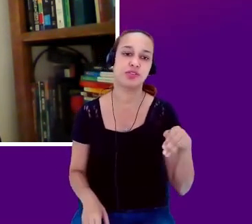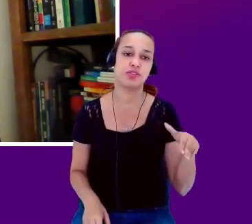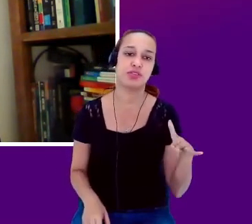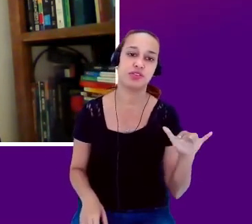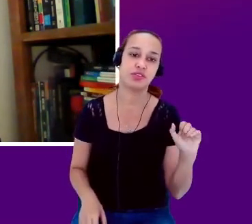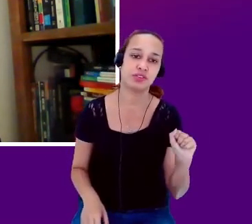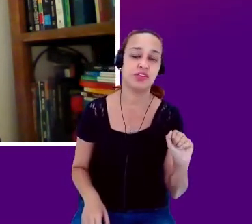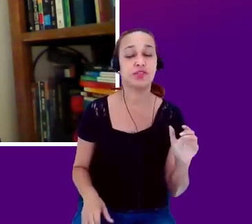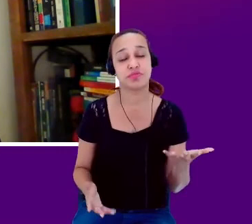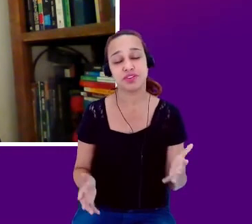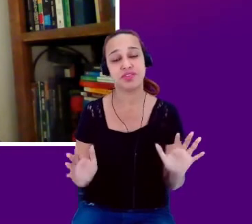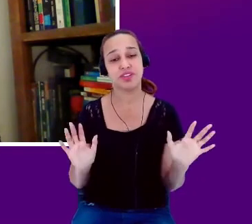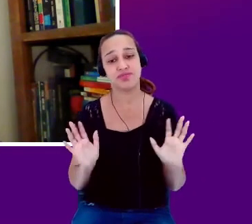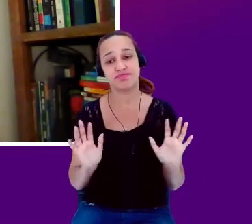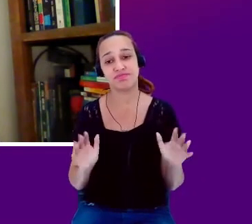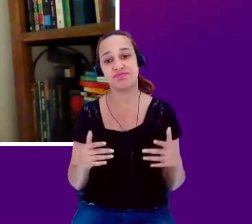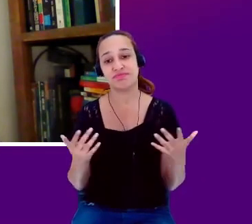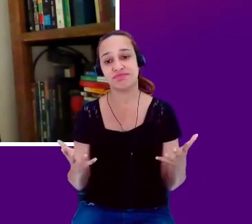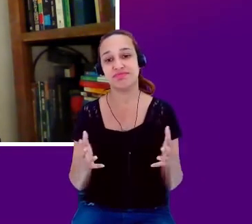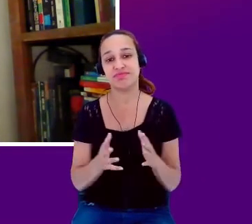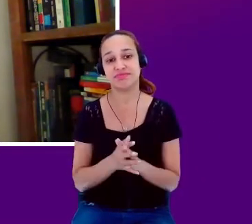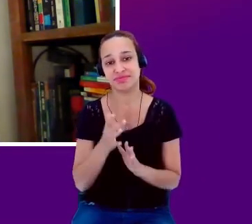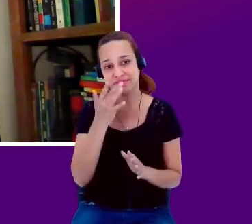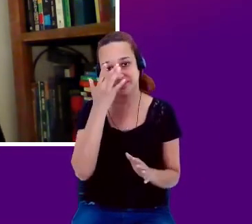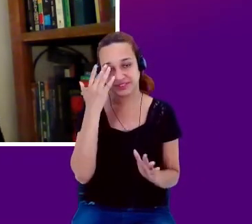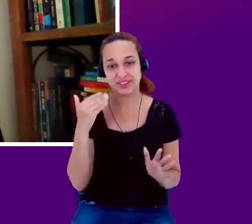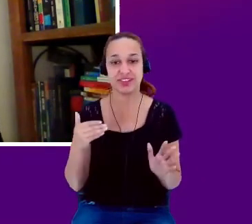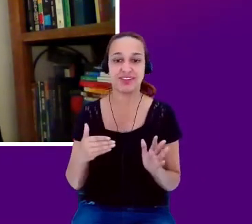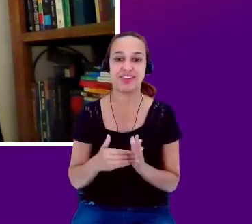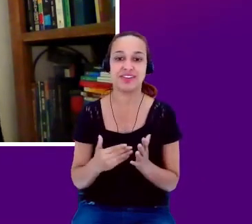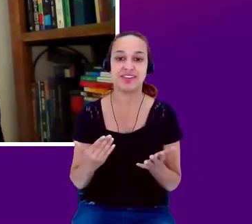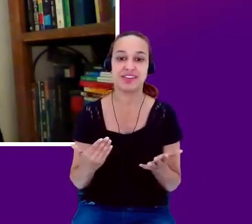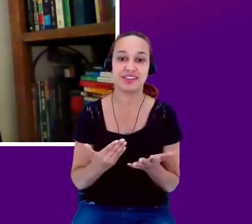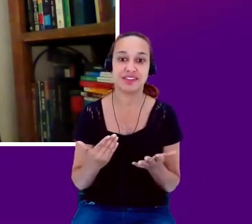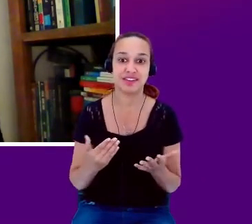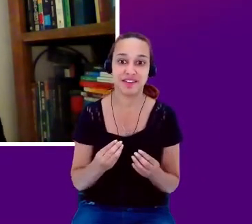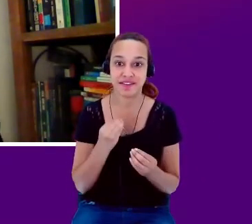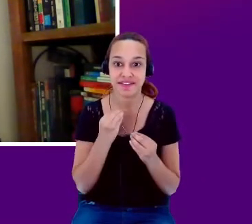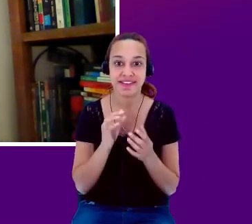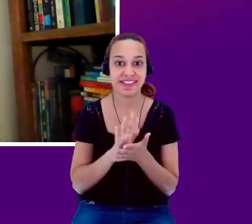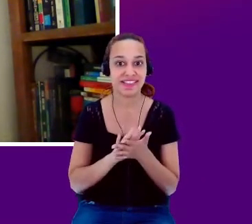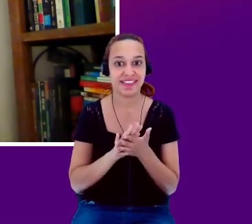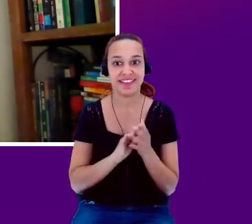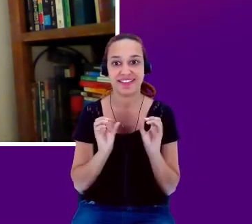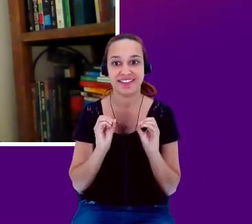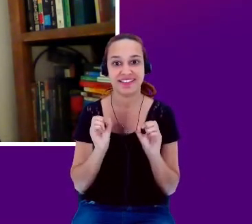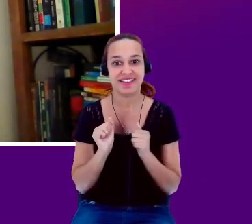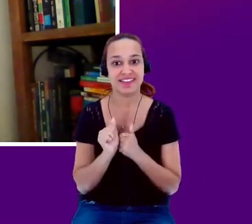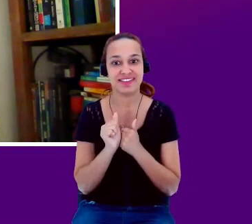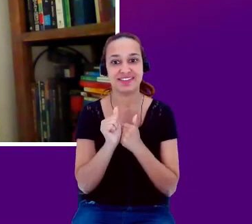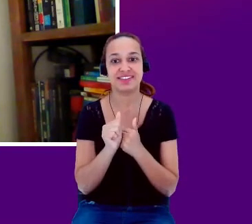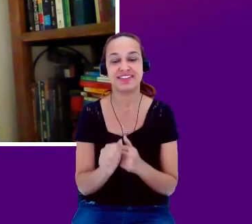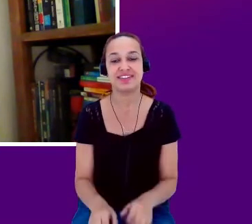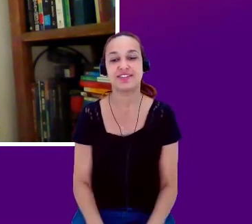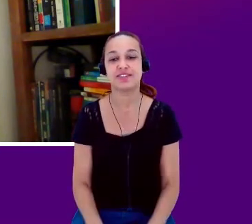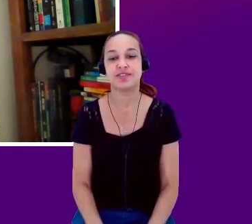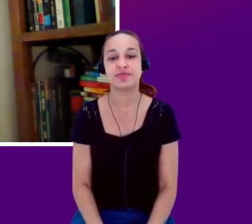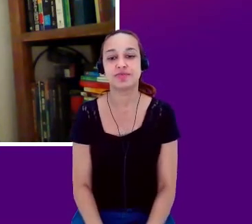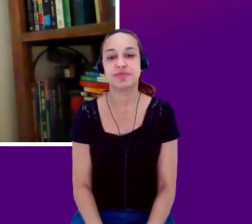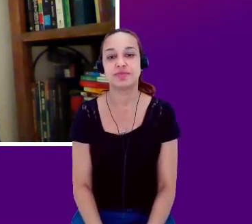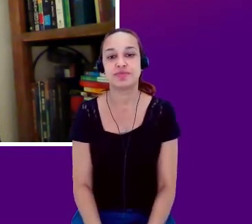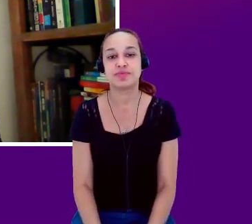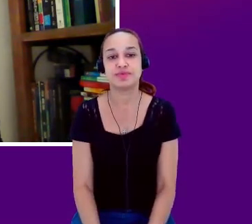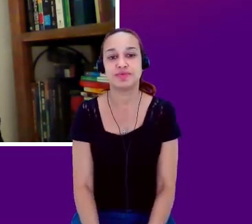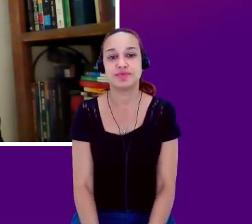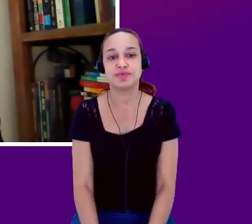final e uma despedida aqui para aqueles que estão até agora ainda sem almoçar nos acompanhando aqui. Muito obrigada.